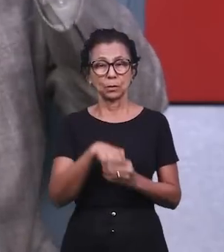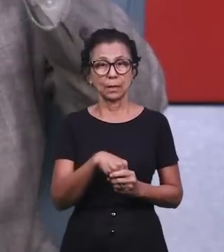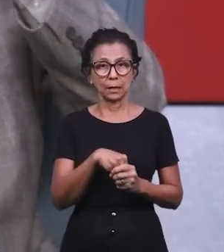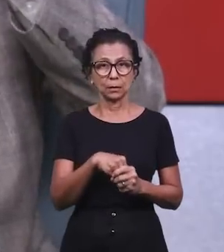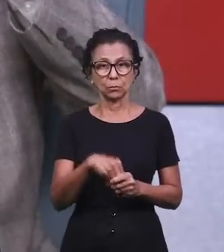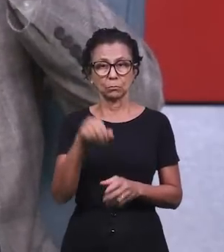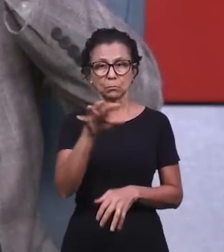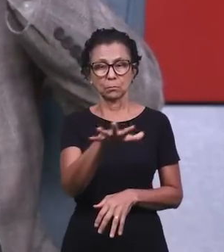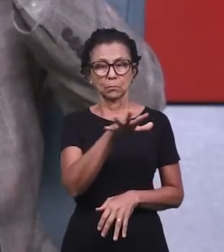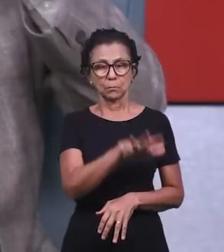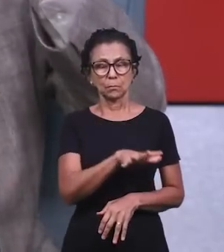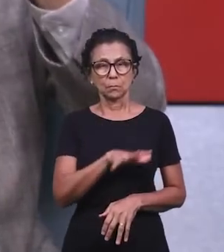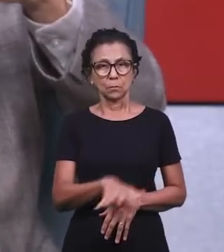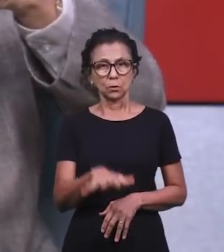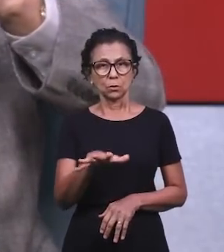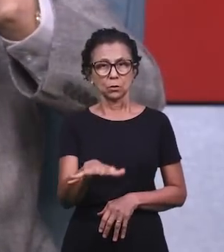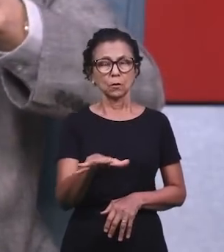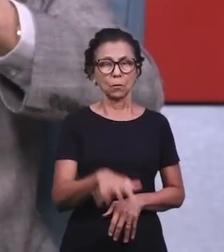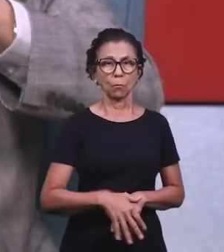exército romano. Eles eram